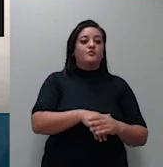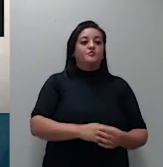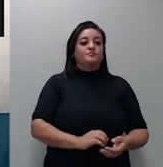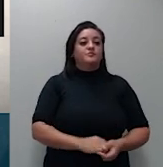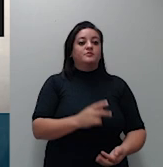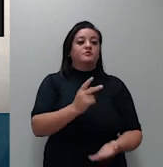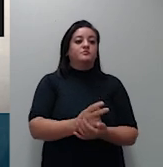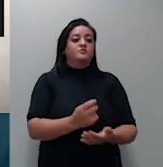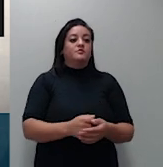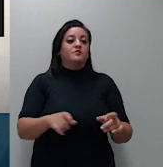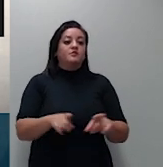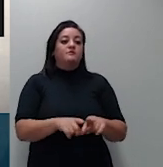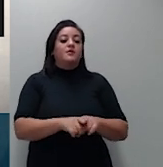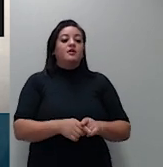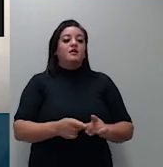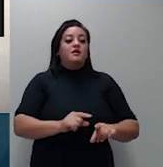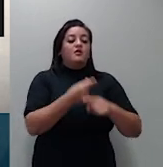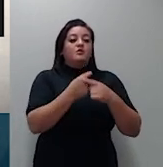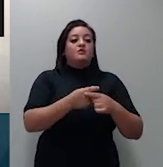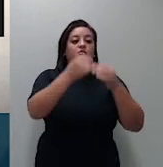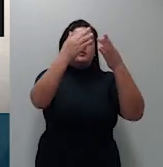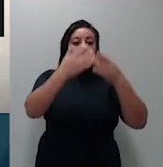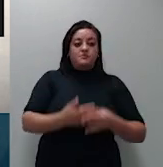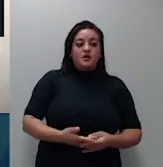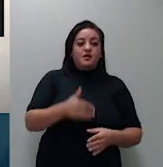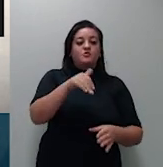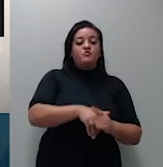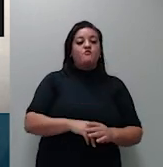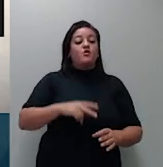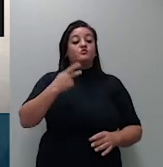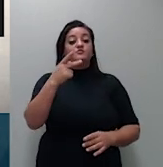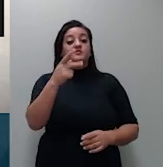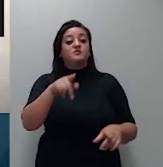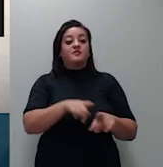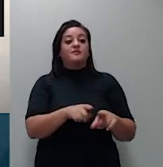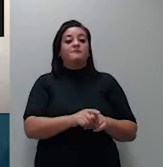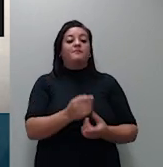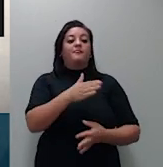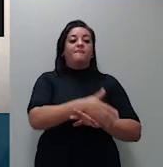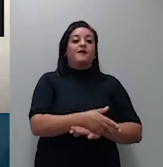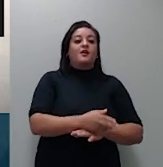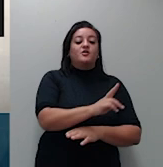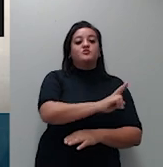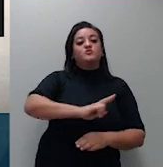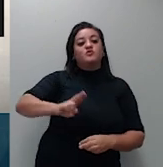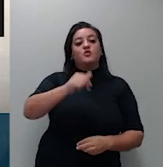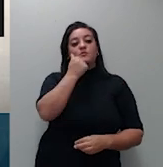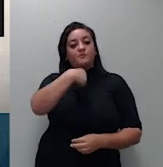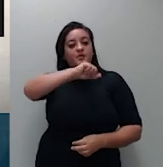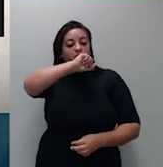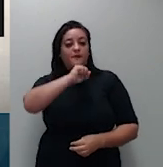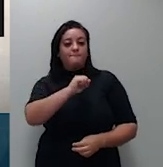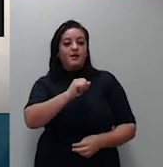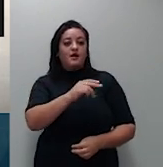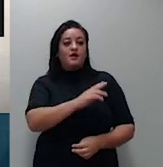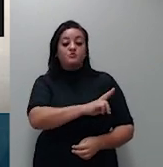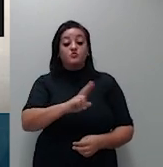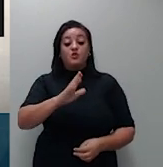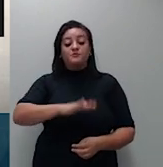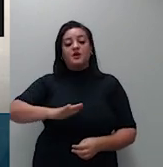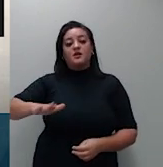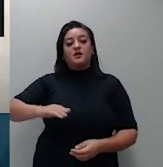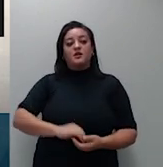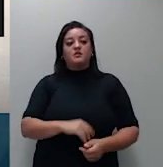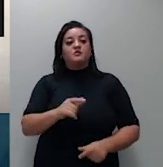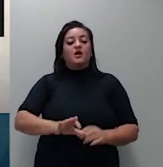ao contrário do esposado no voto vencedor a inclusão do sobrenome Maia o nome da criança não conduz automaticamente